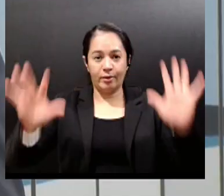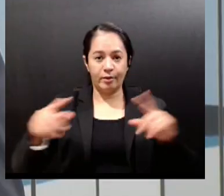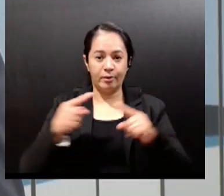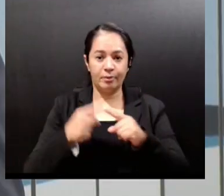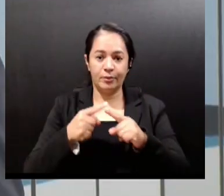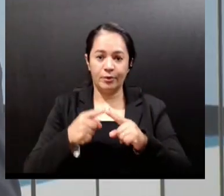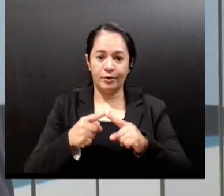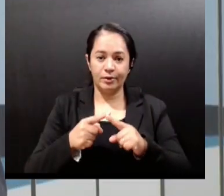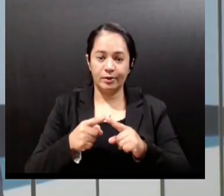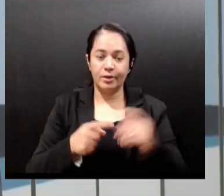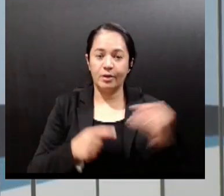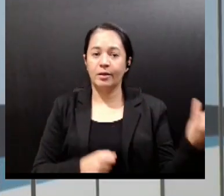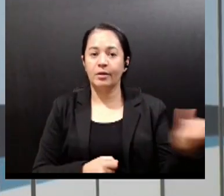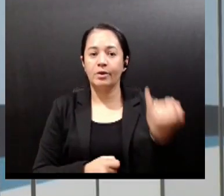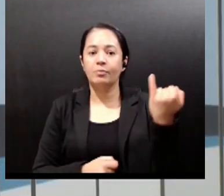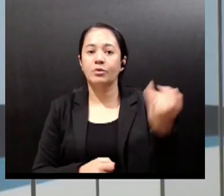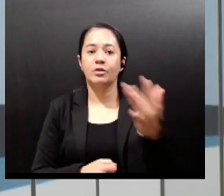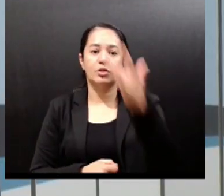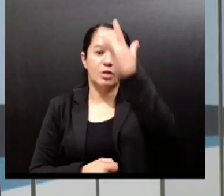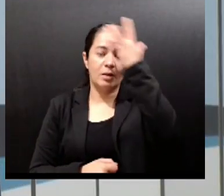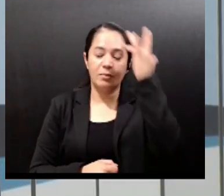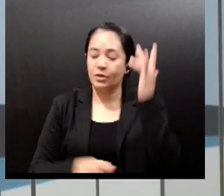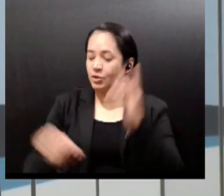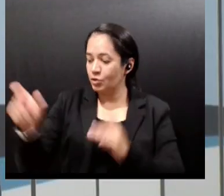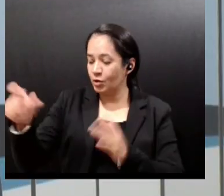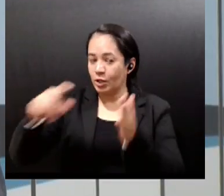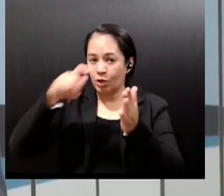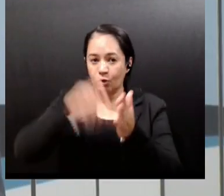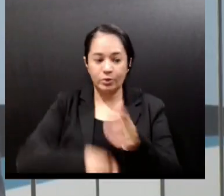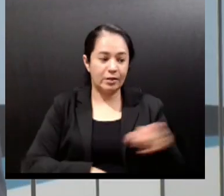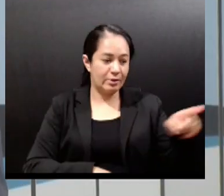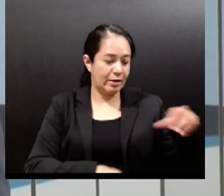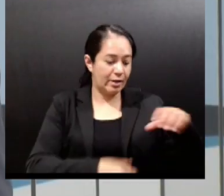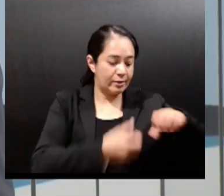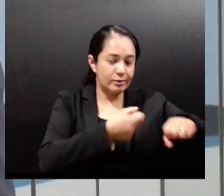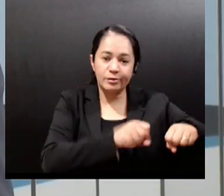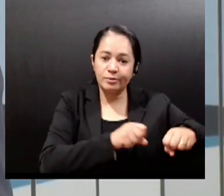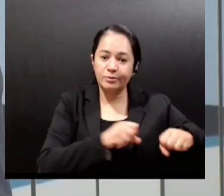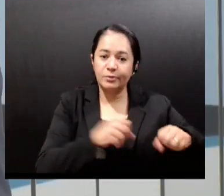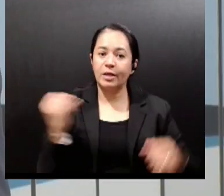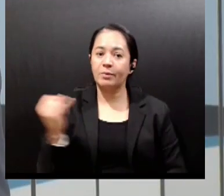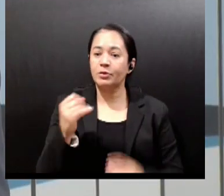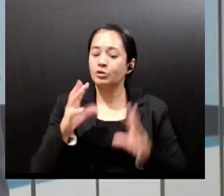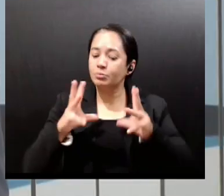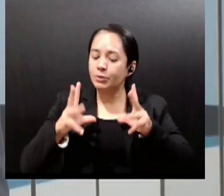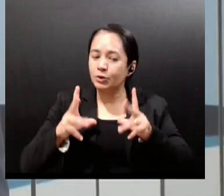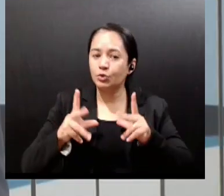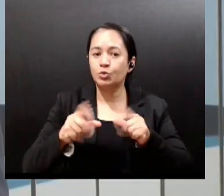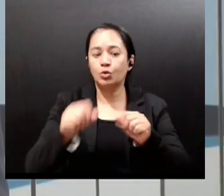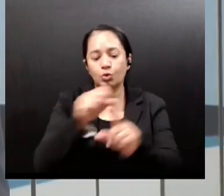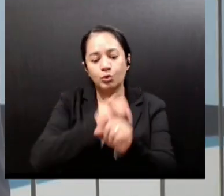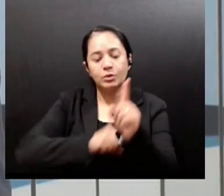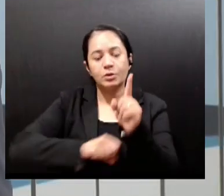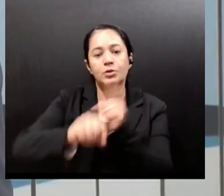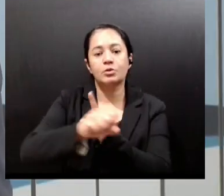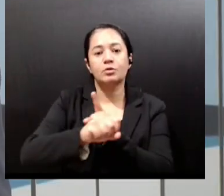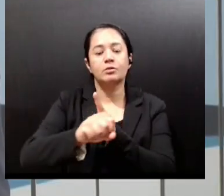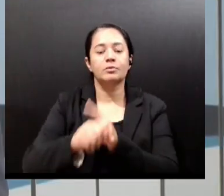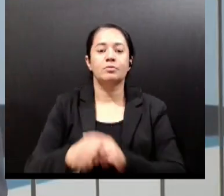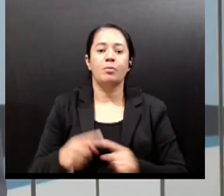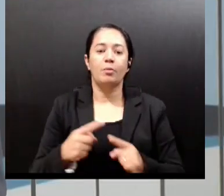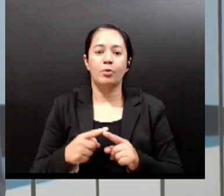importante para quem está contratando, fica importante para quem está pilotando e fica importante para a sociedade em si, porque quando há